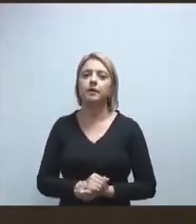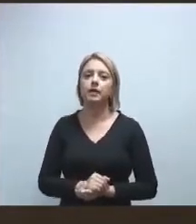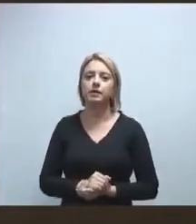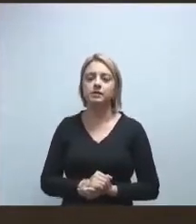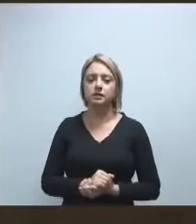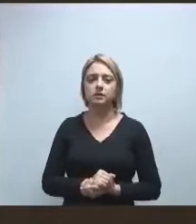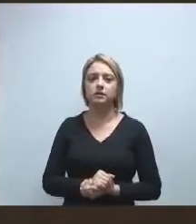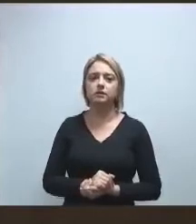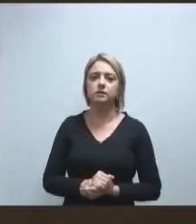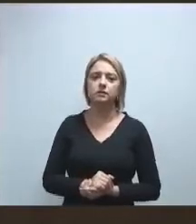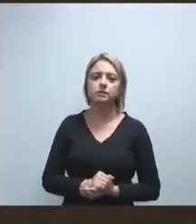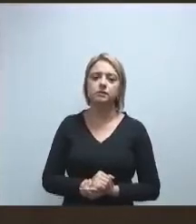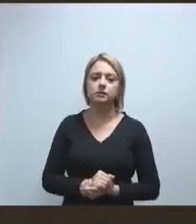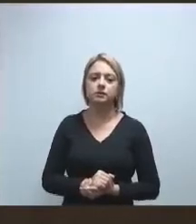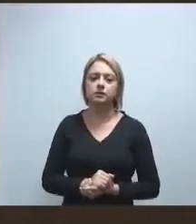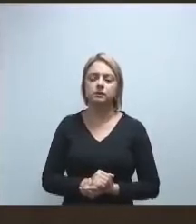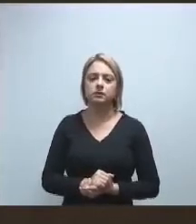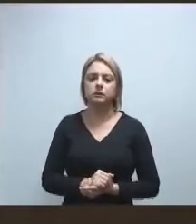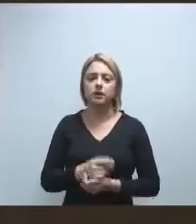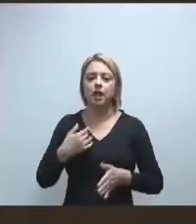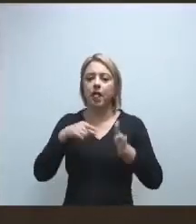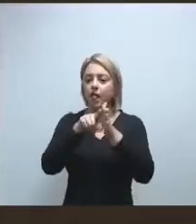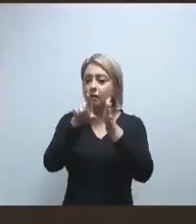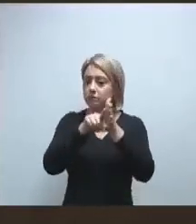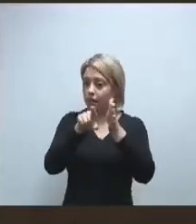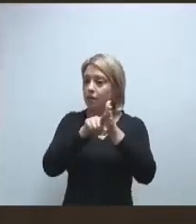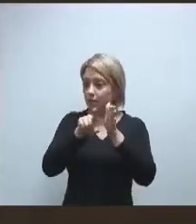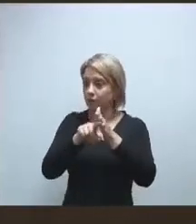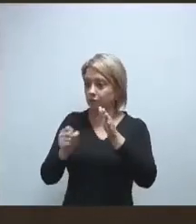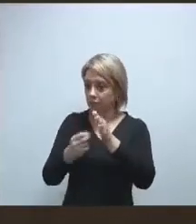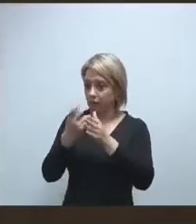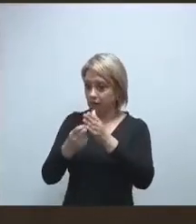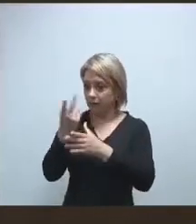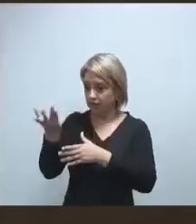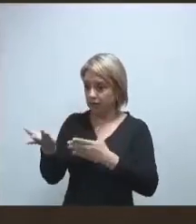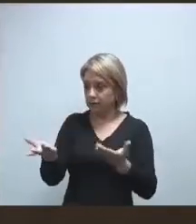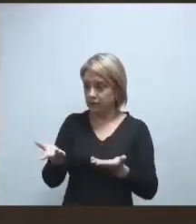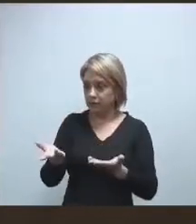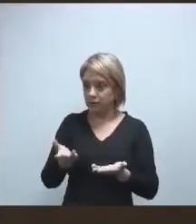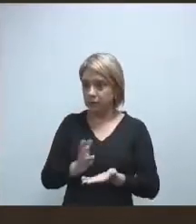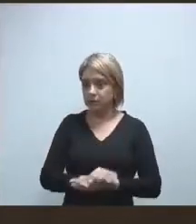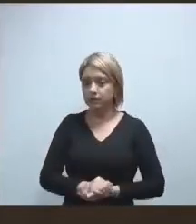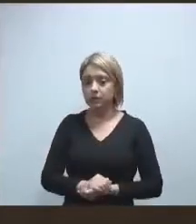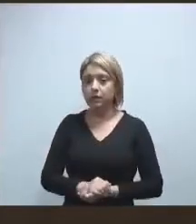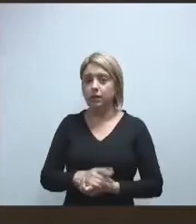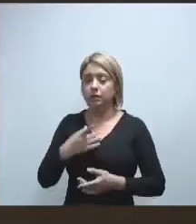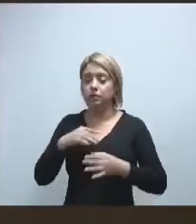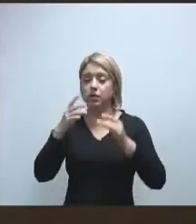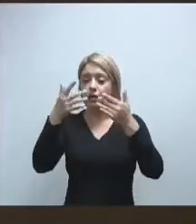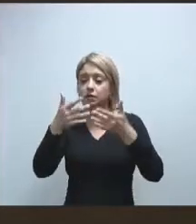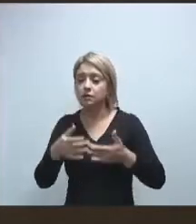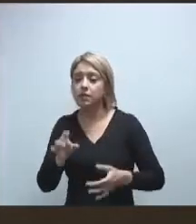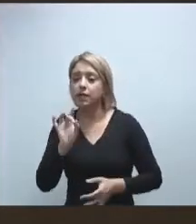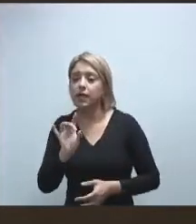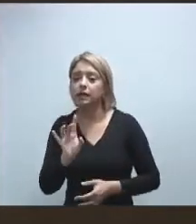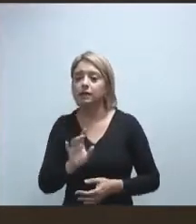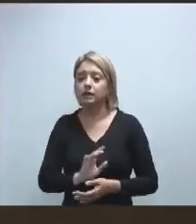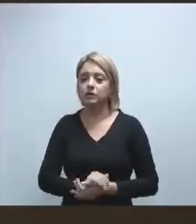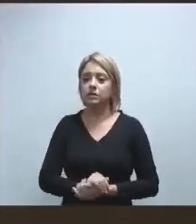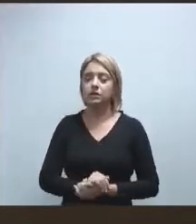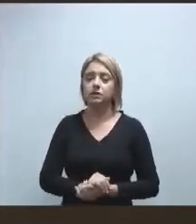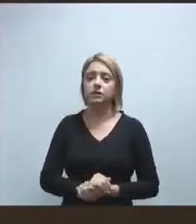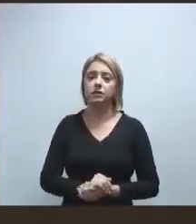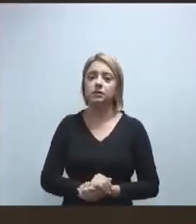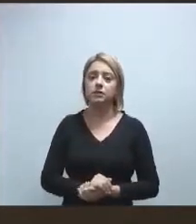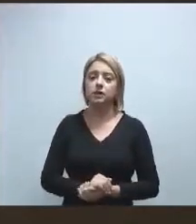discutir nas perguntas que eventualmente possam surgir só queria dizer pra vocês o seguinte